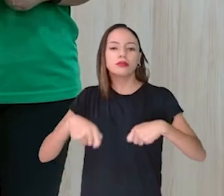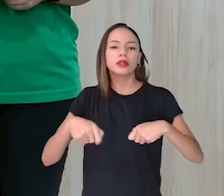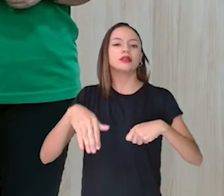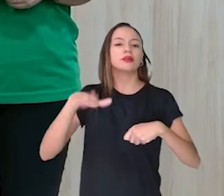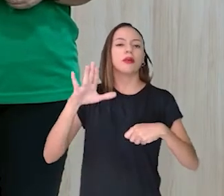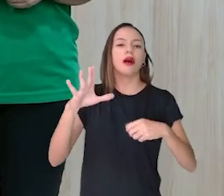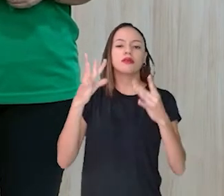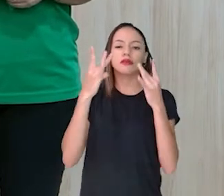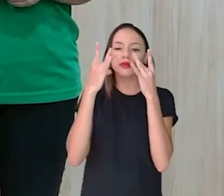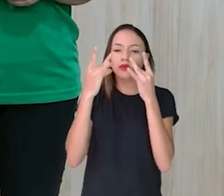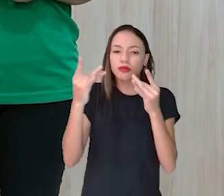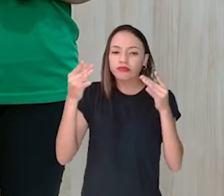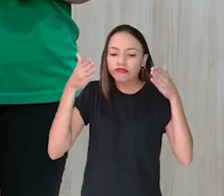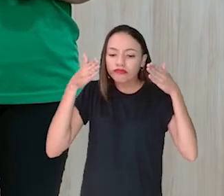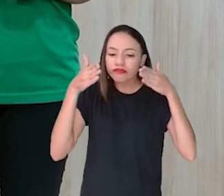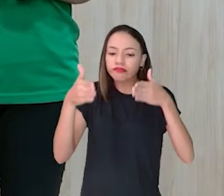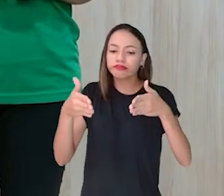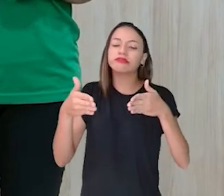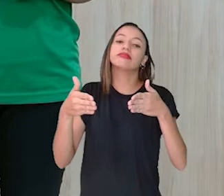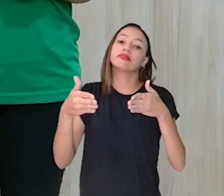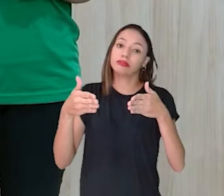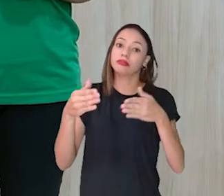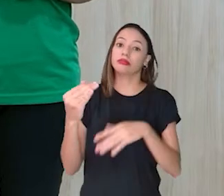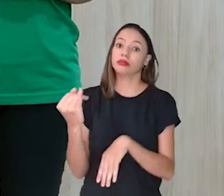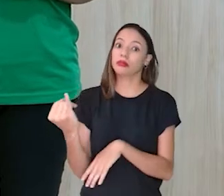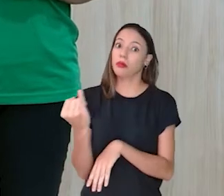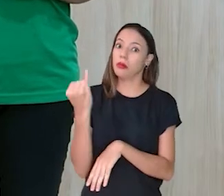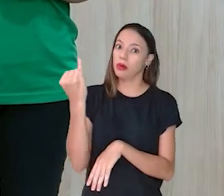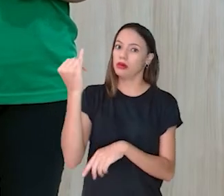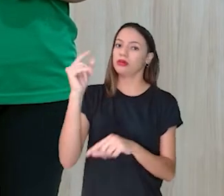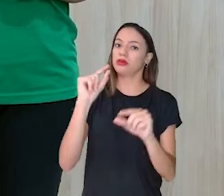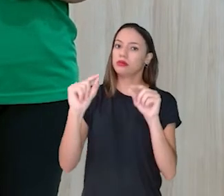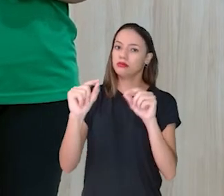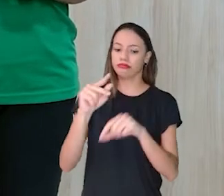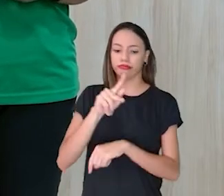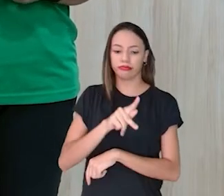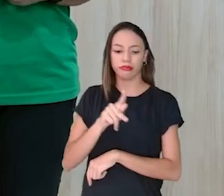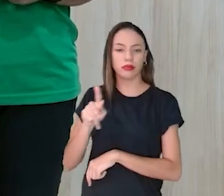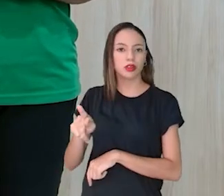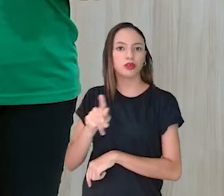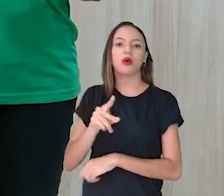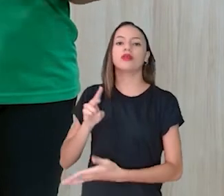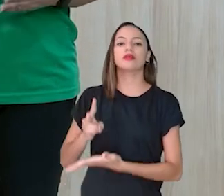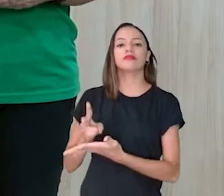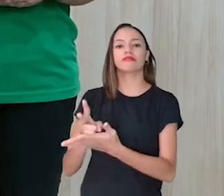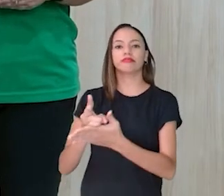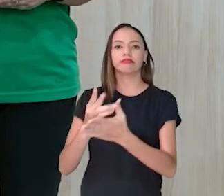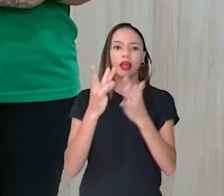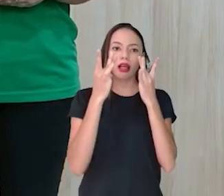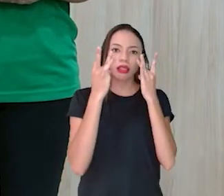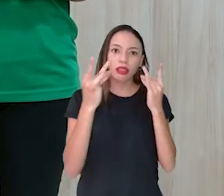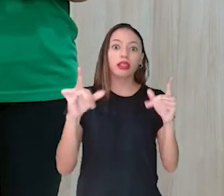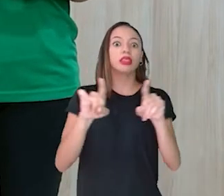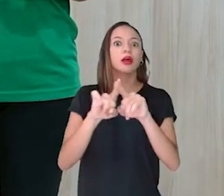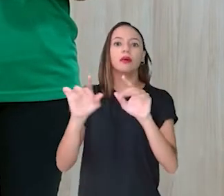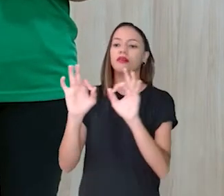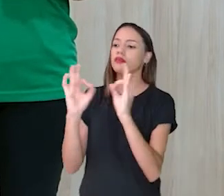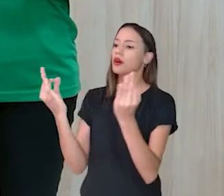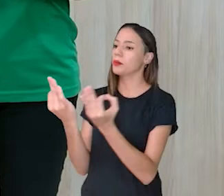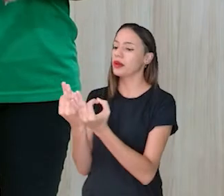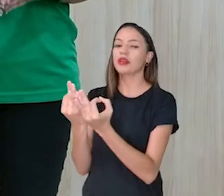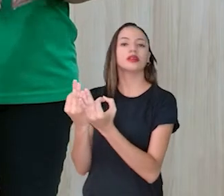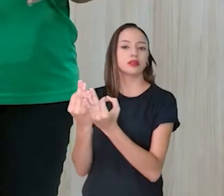concentração maior. Então é importante, mais uma vez, o professor estar atento, a família também, sobre